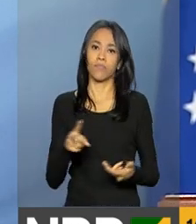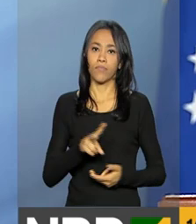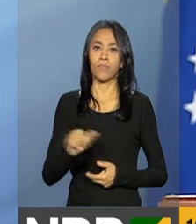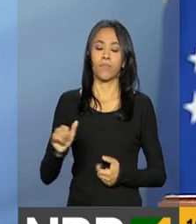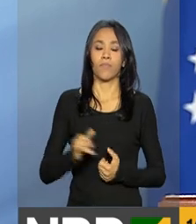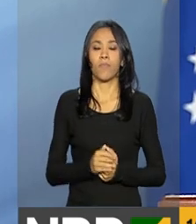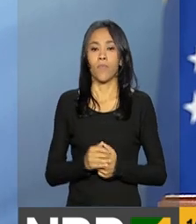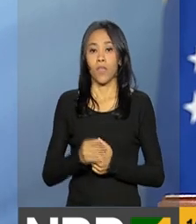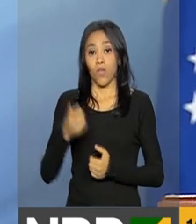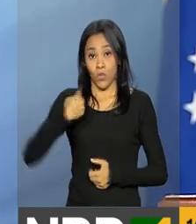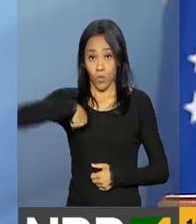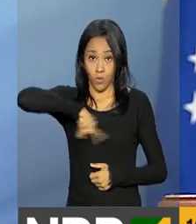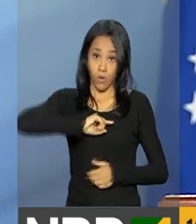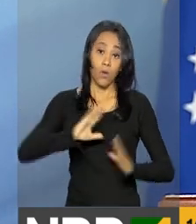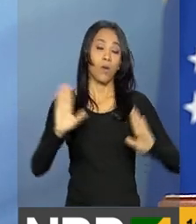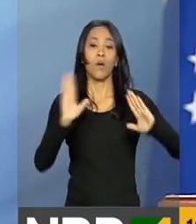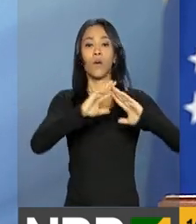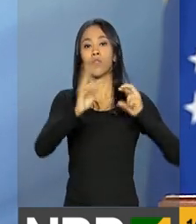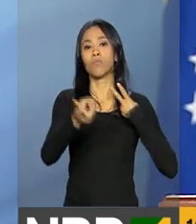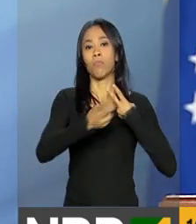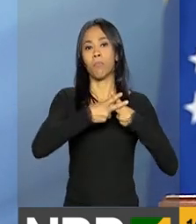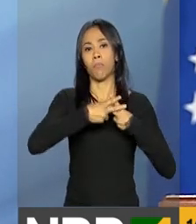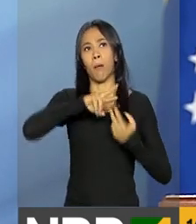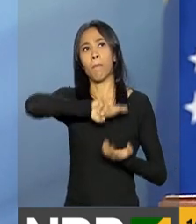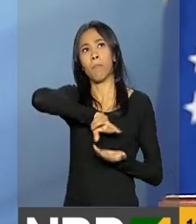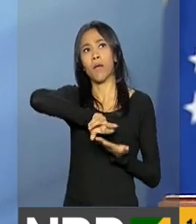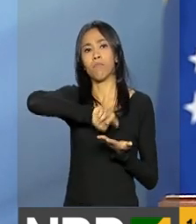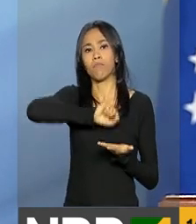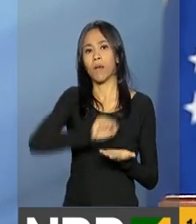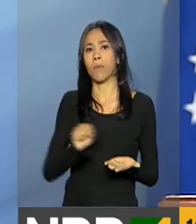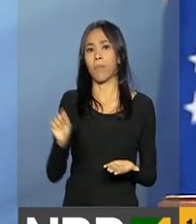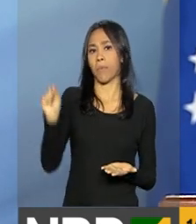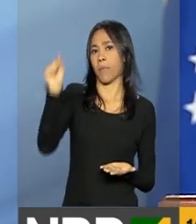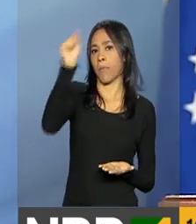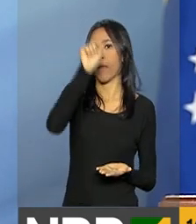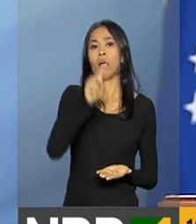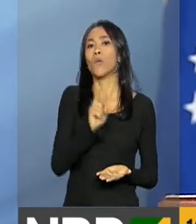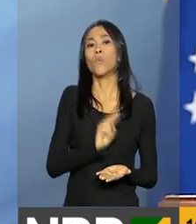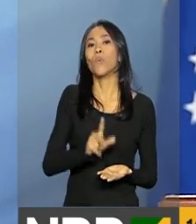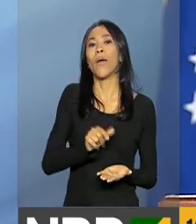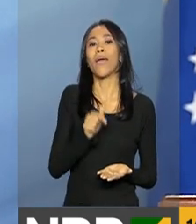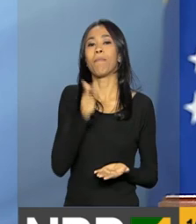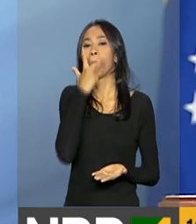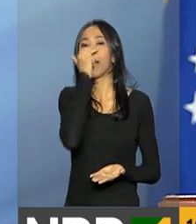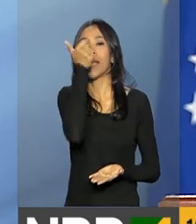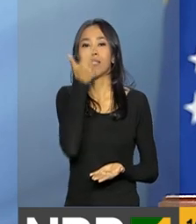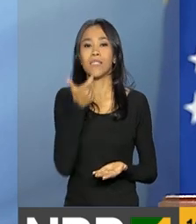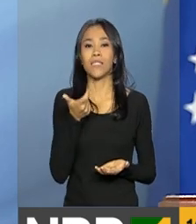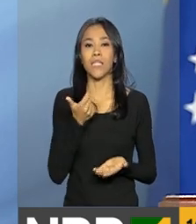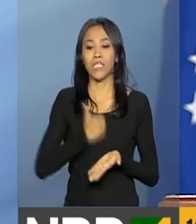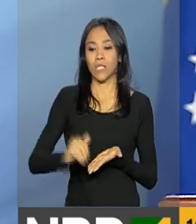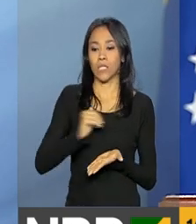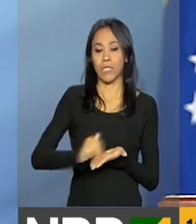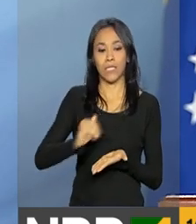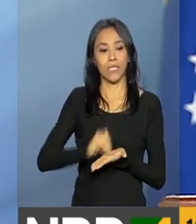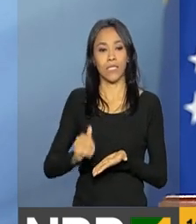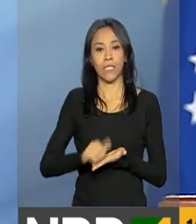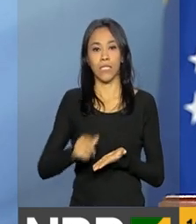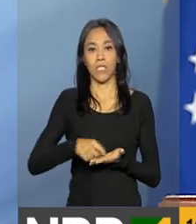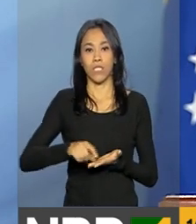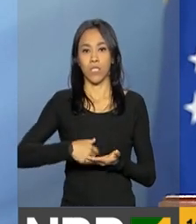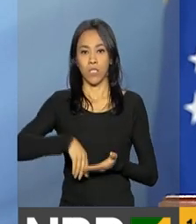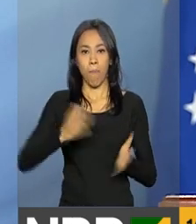Nossos presídios não serão mais escritórios de bandidos, nem